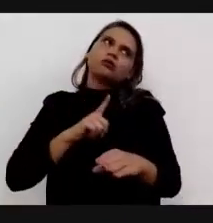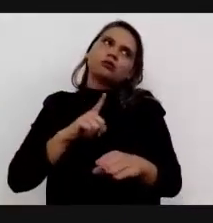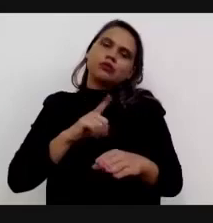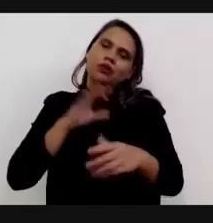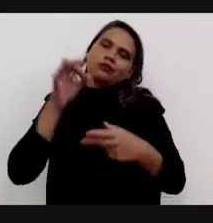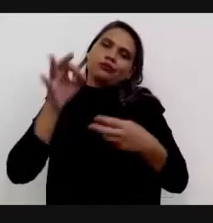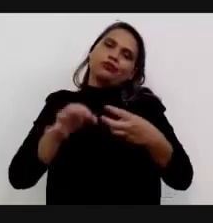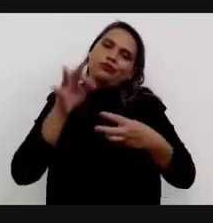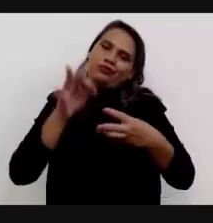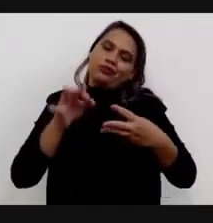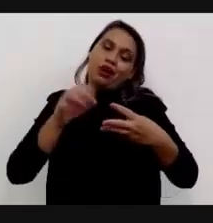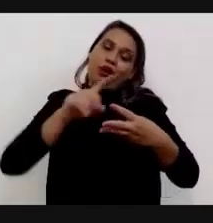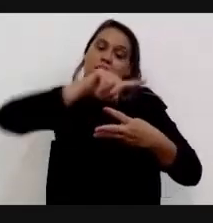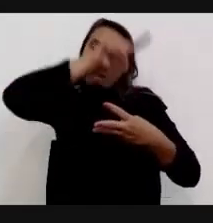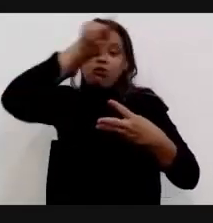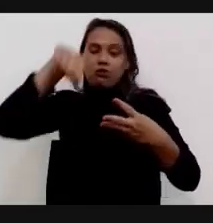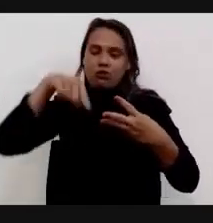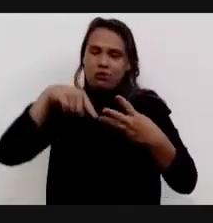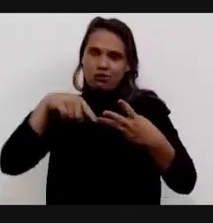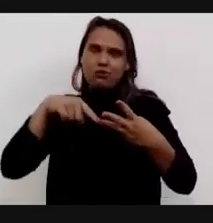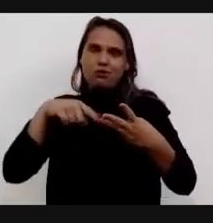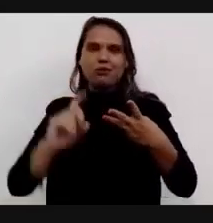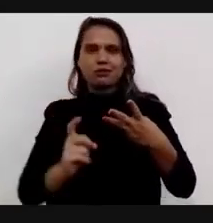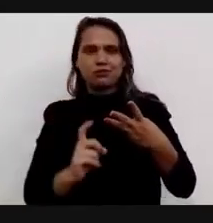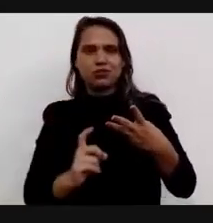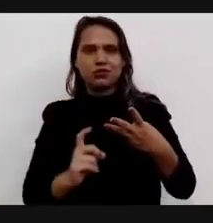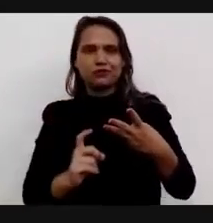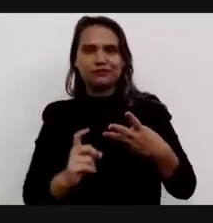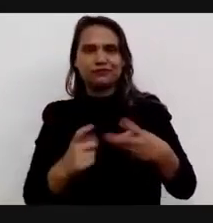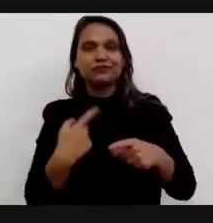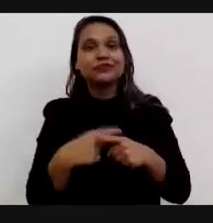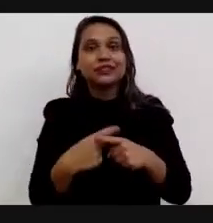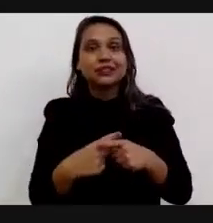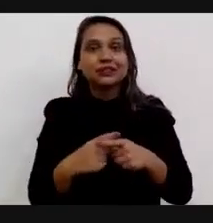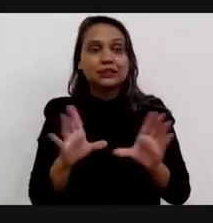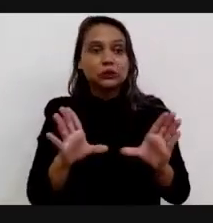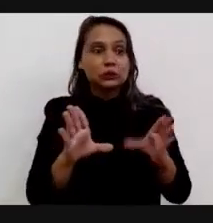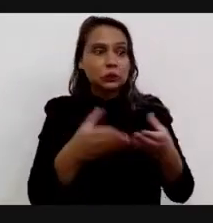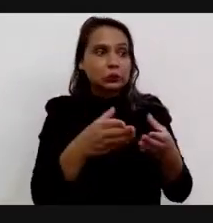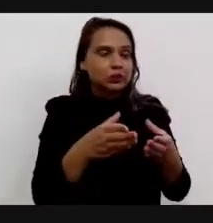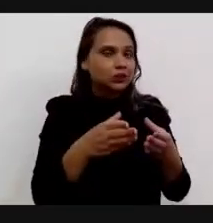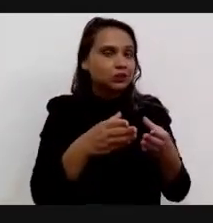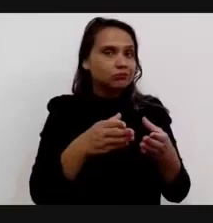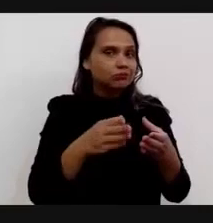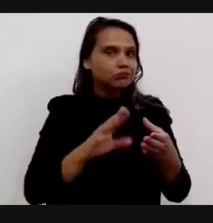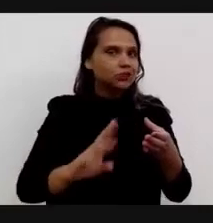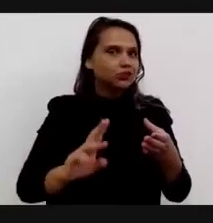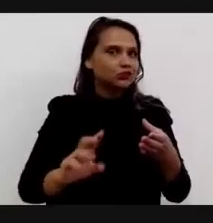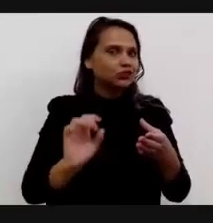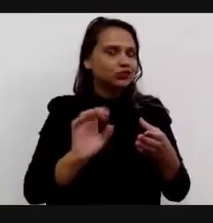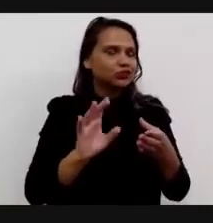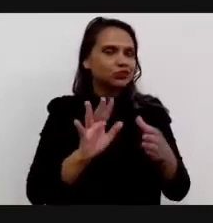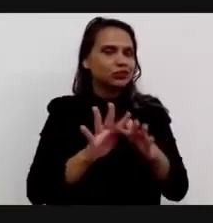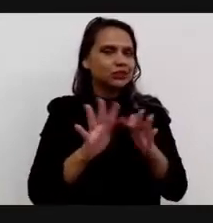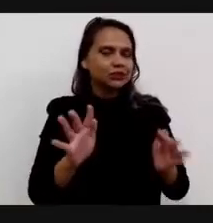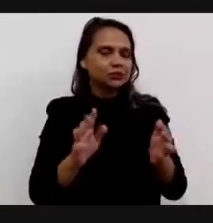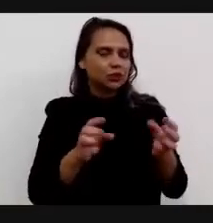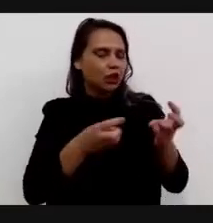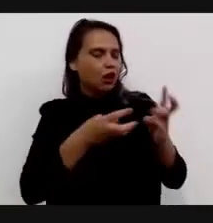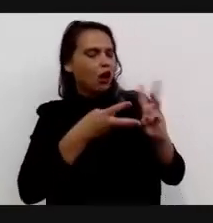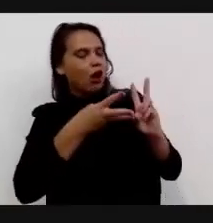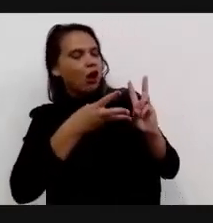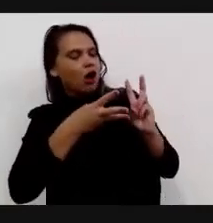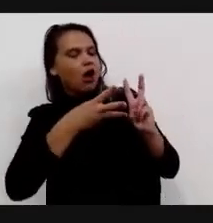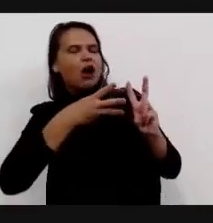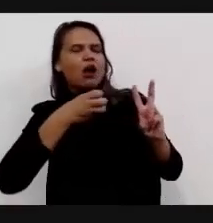vem nomenclaturando comitê, porque pode ser uma praxe, não só para a questão indígena, mas para questões de